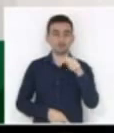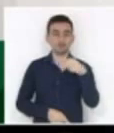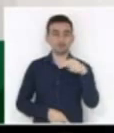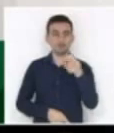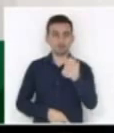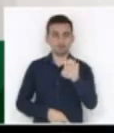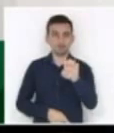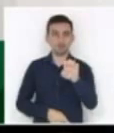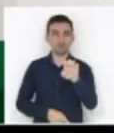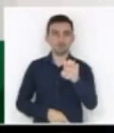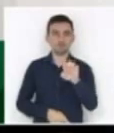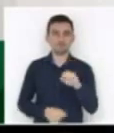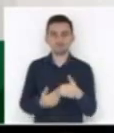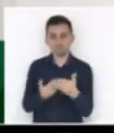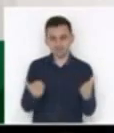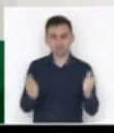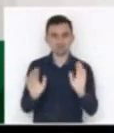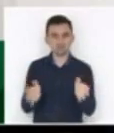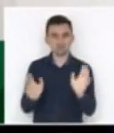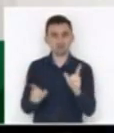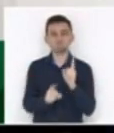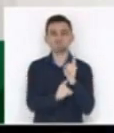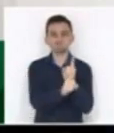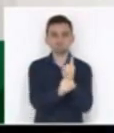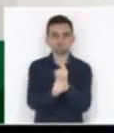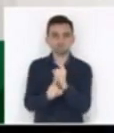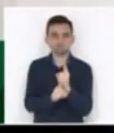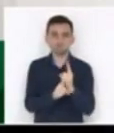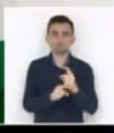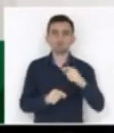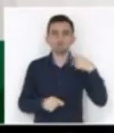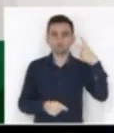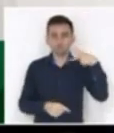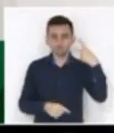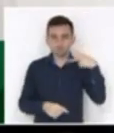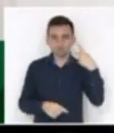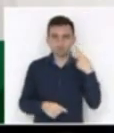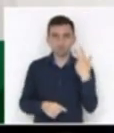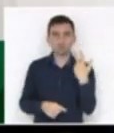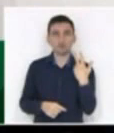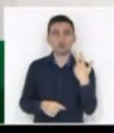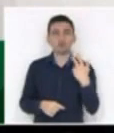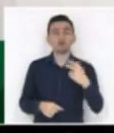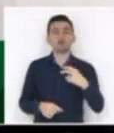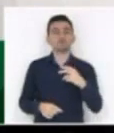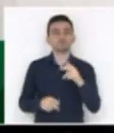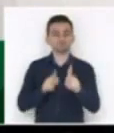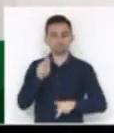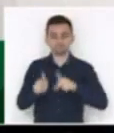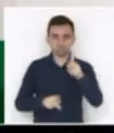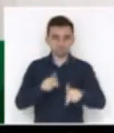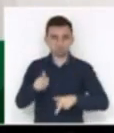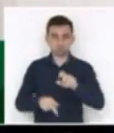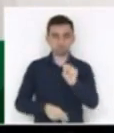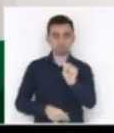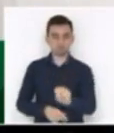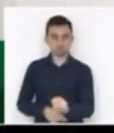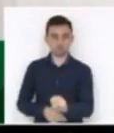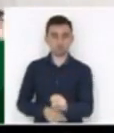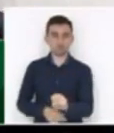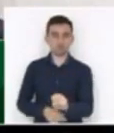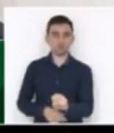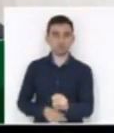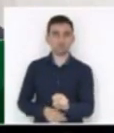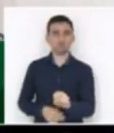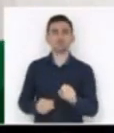diversos outros vereadores e população do sul do estado, principalmente da região de Uruçanga, que vem